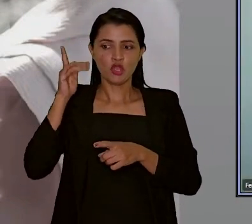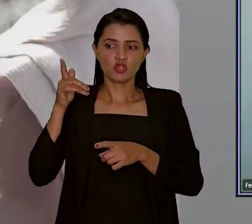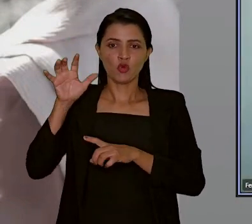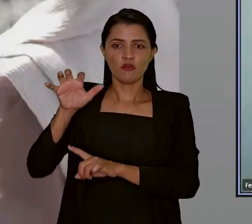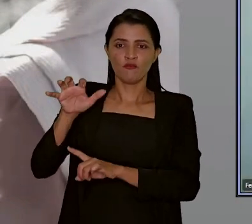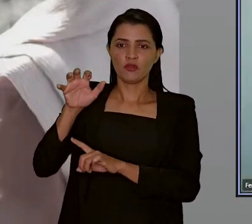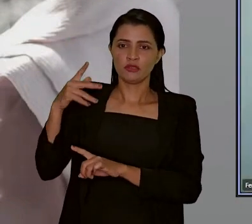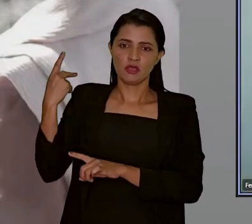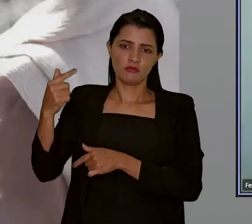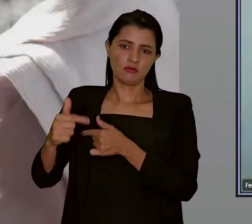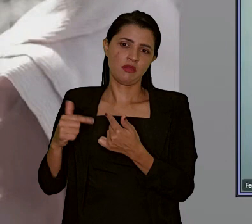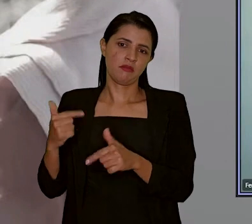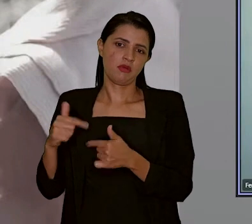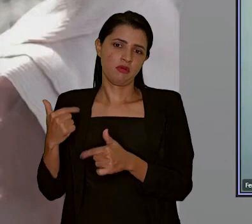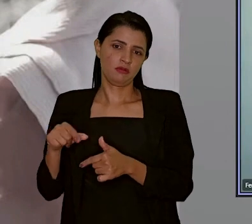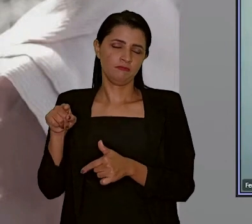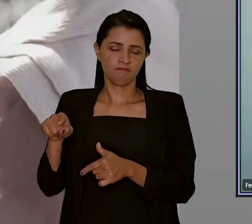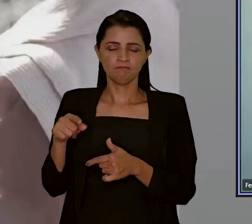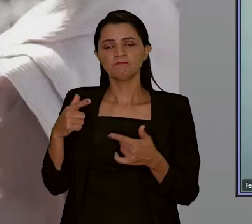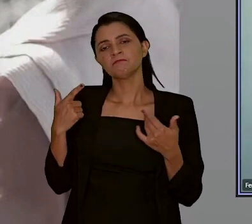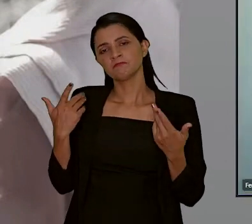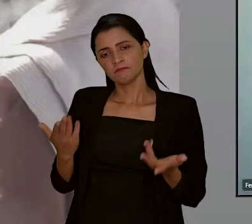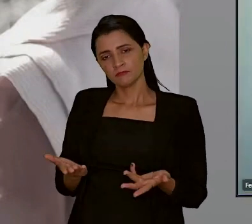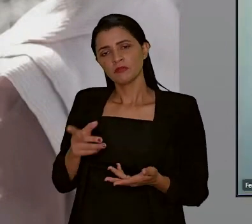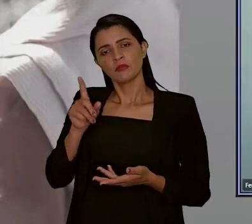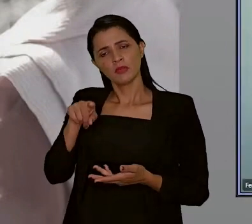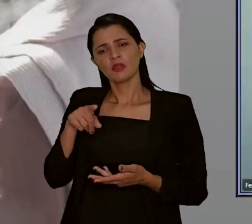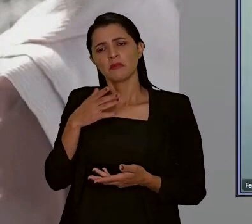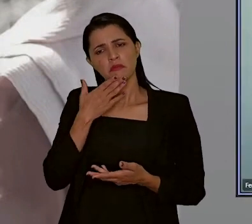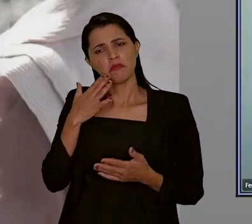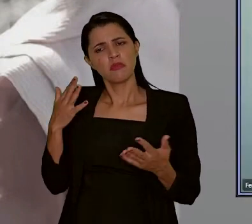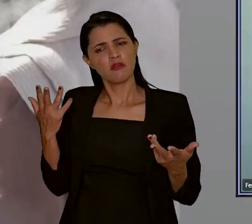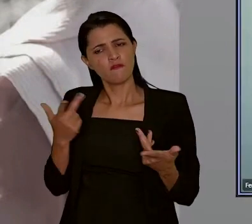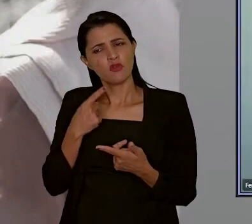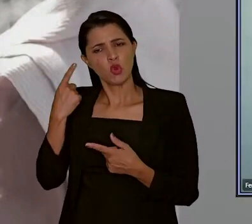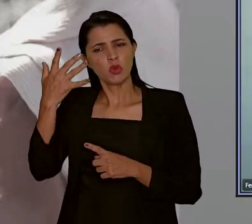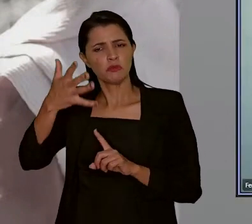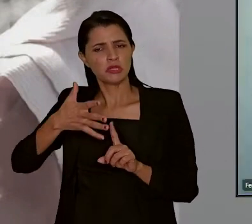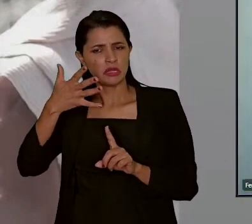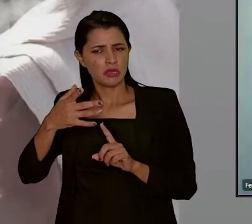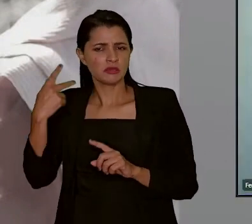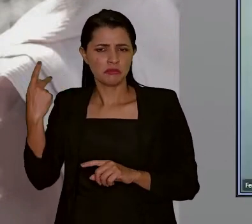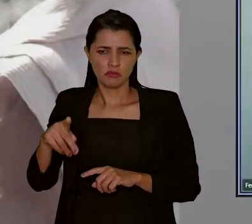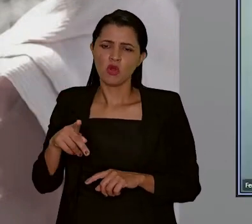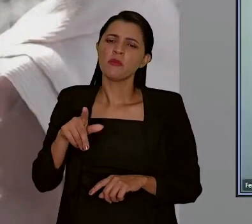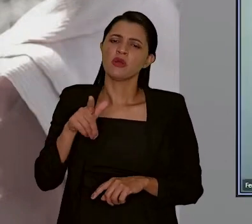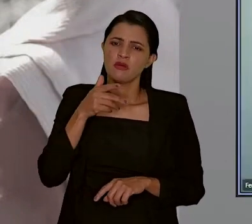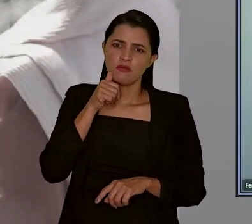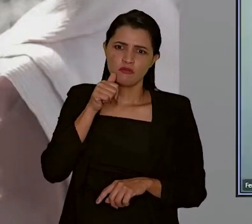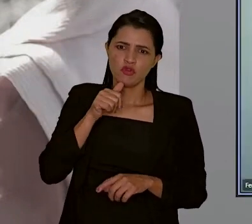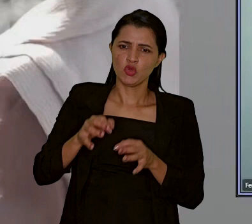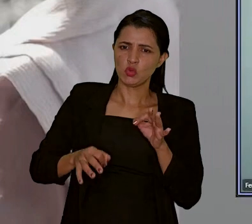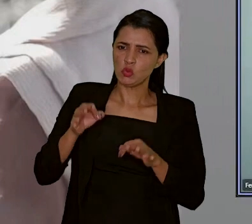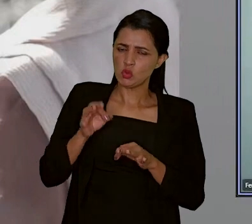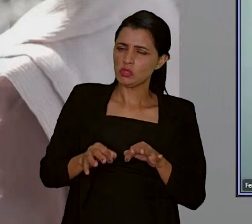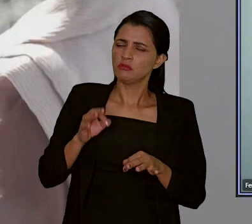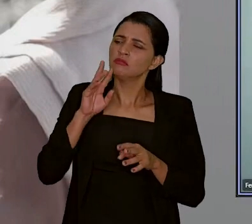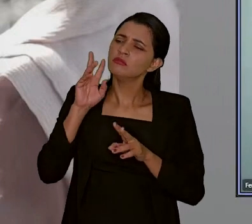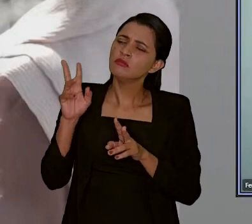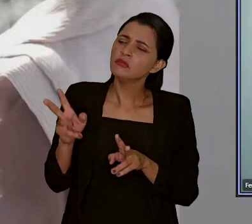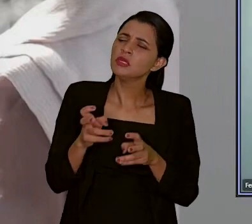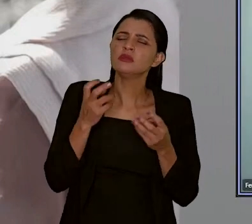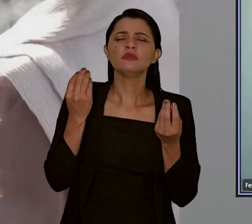da excelente manifestação da Graciela, eu percebi que nós